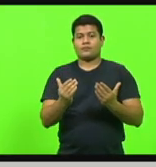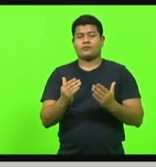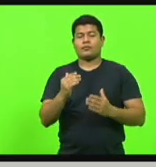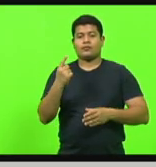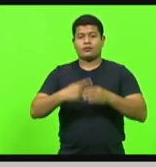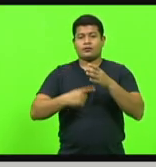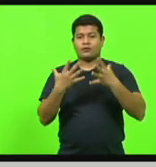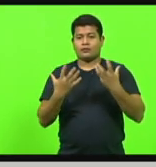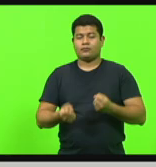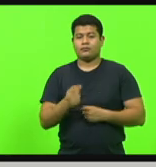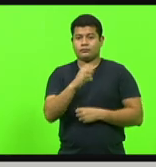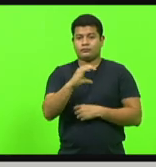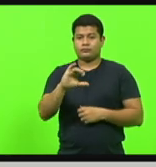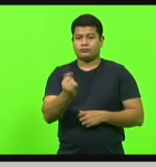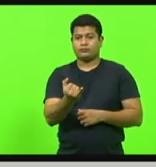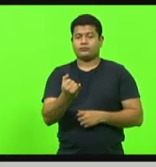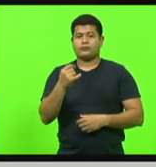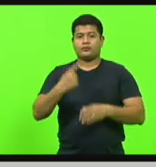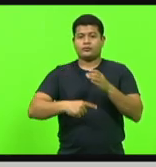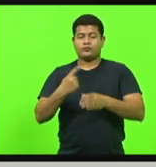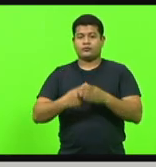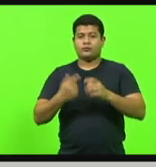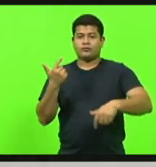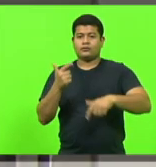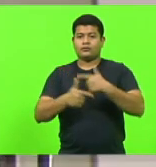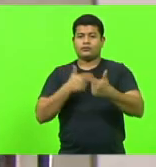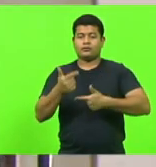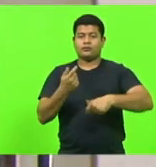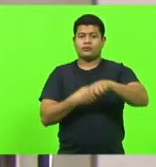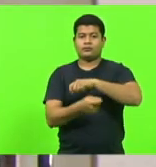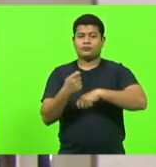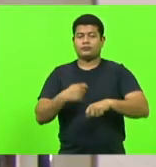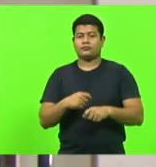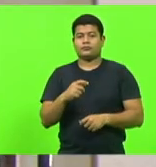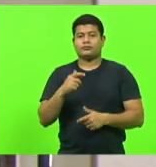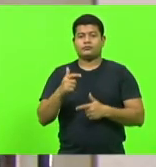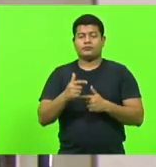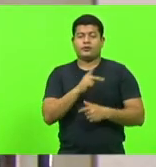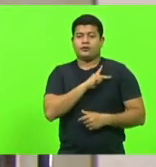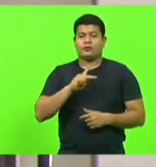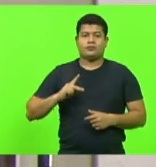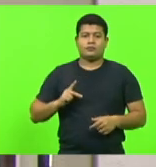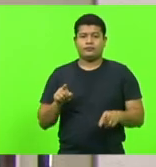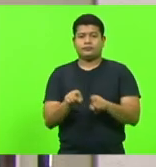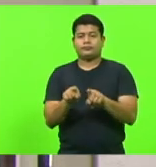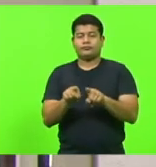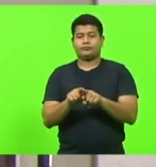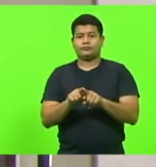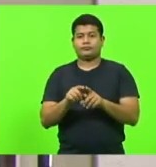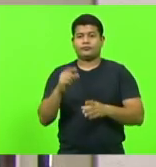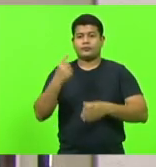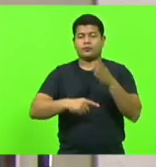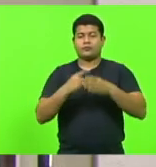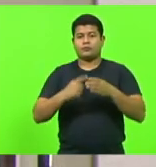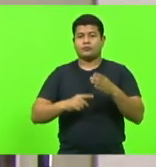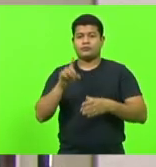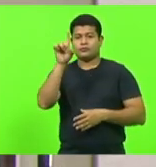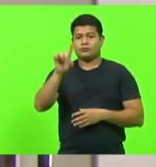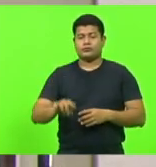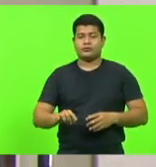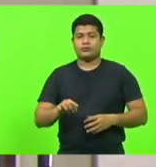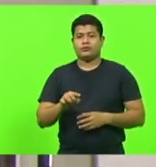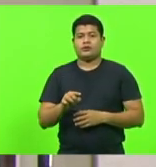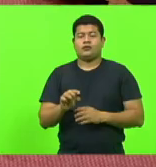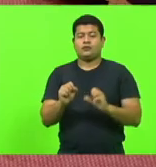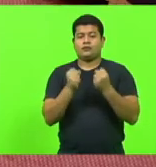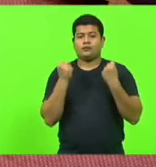Constituição e Justiça, Comissão de Trabalho, Administração e Serviço Público e Comissão de Defesa dos Direitos do Idoso. Em